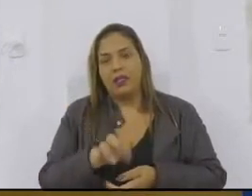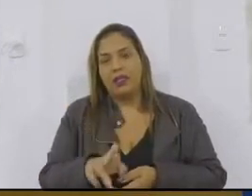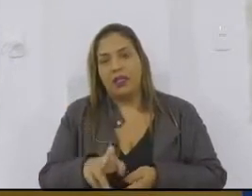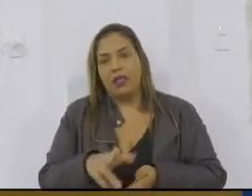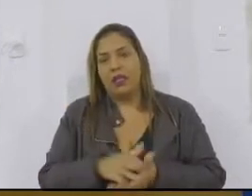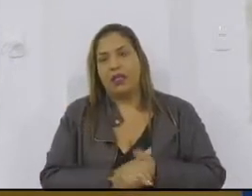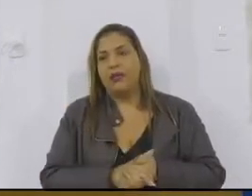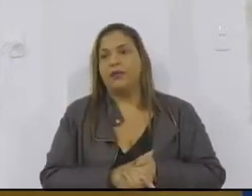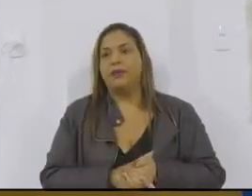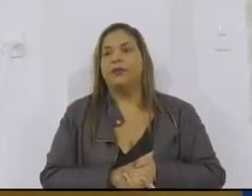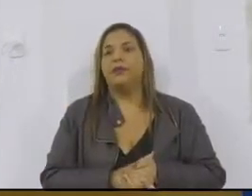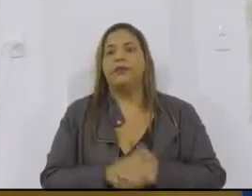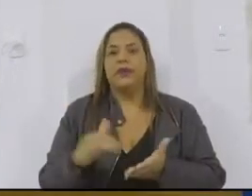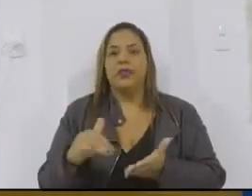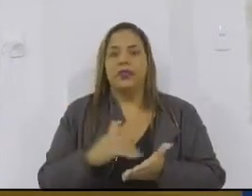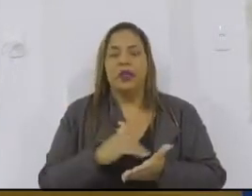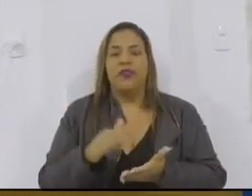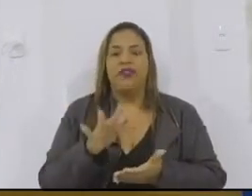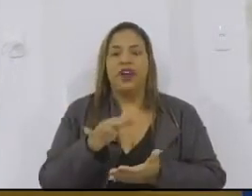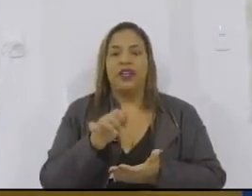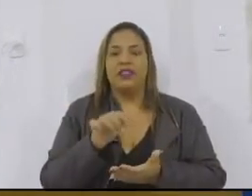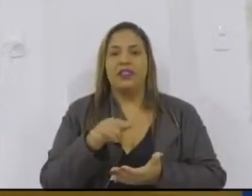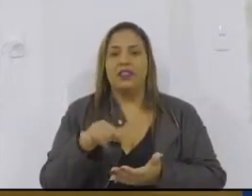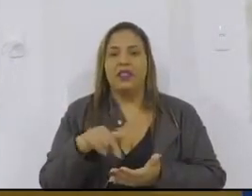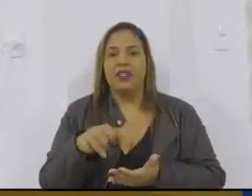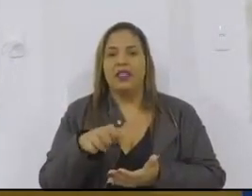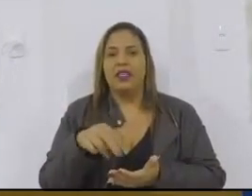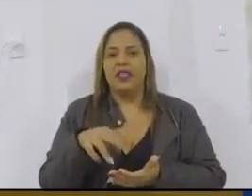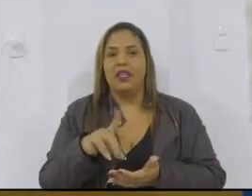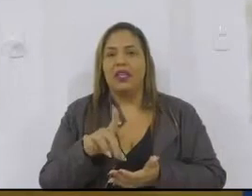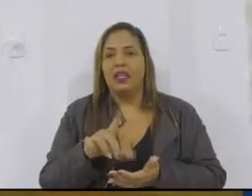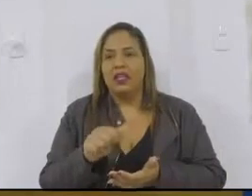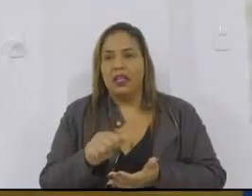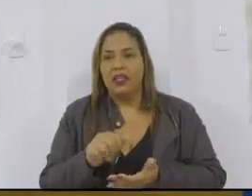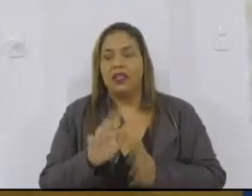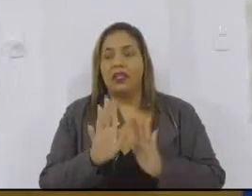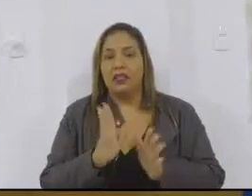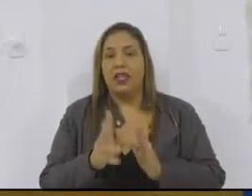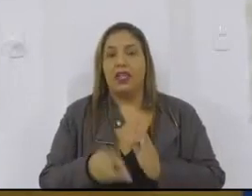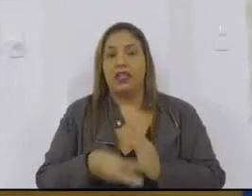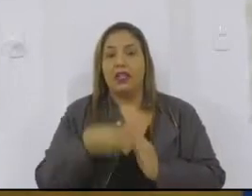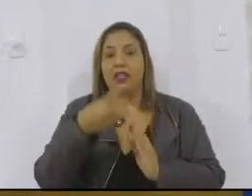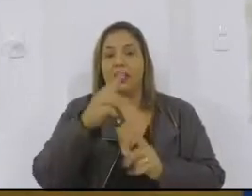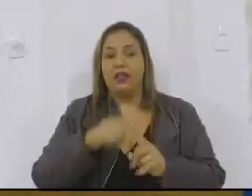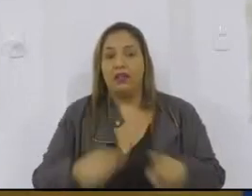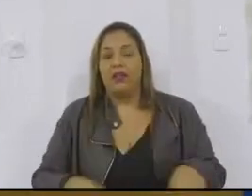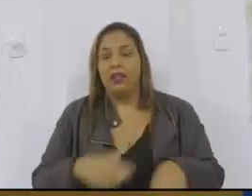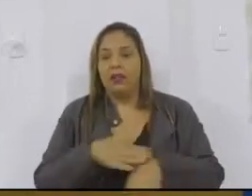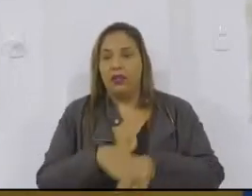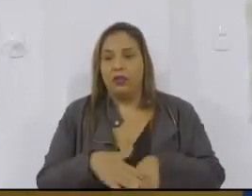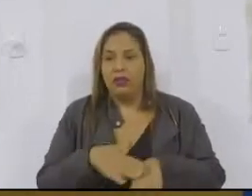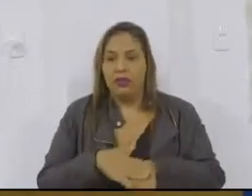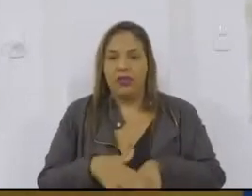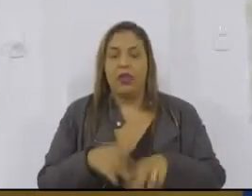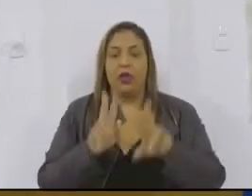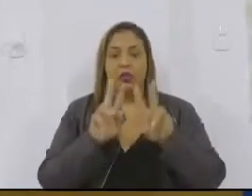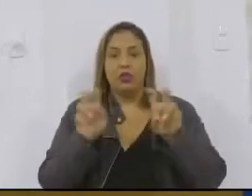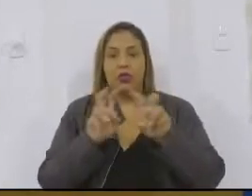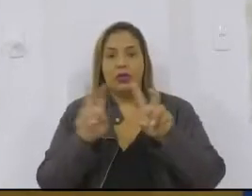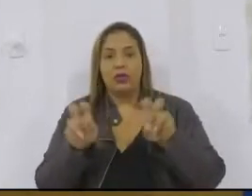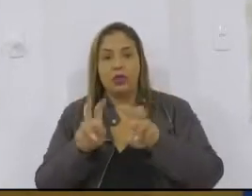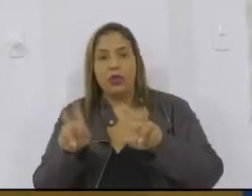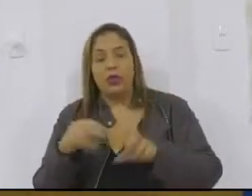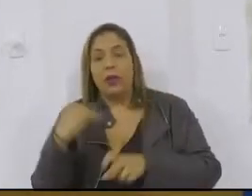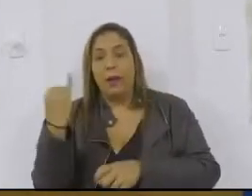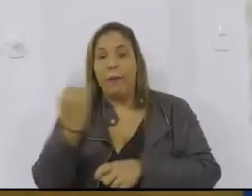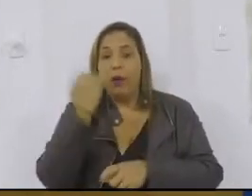Fazenda, que esteve aqui na Câmara já pela terceira vez para conversar com os vereadores sobre matérias importantes